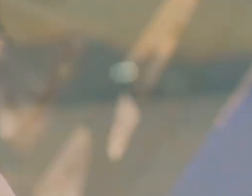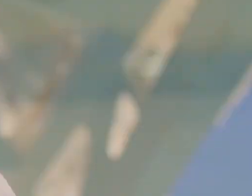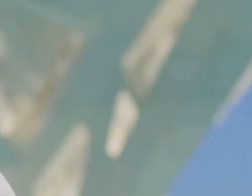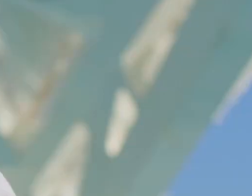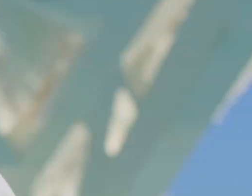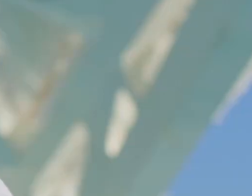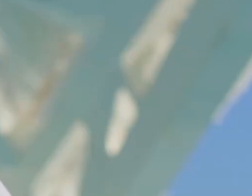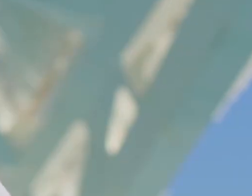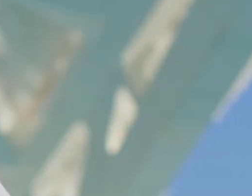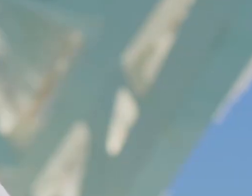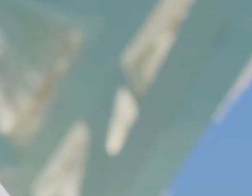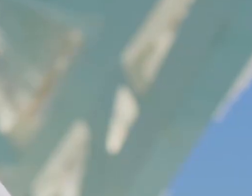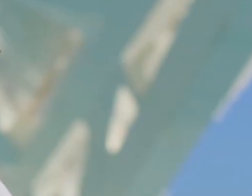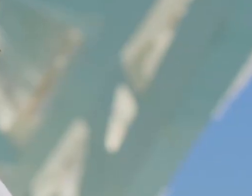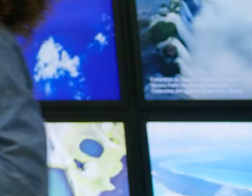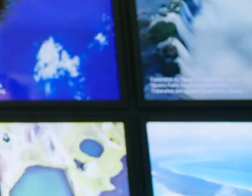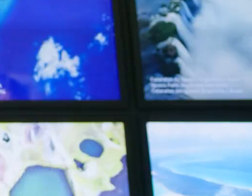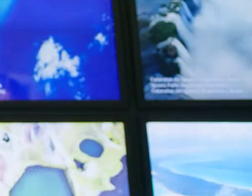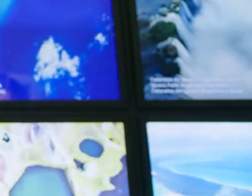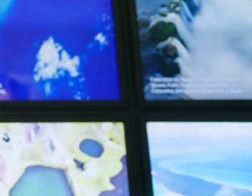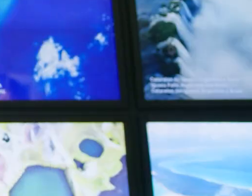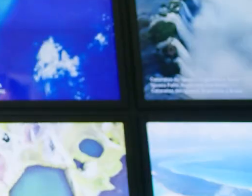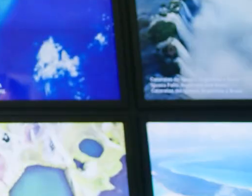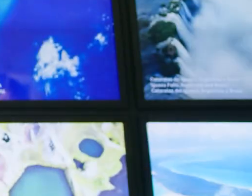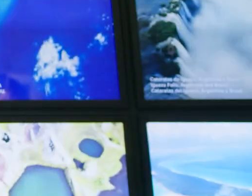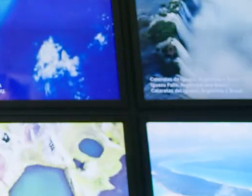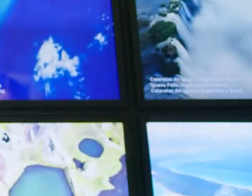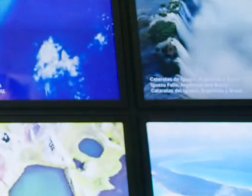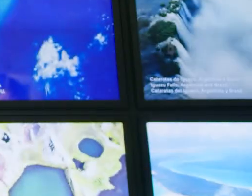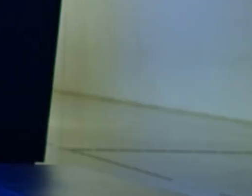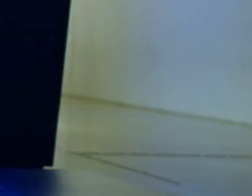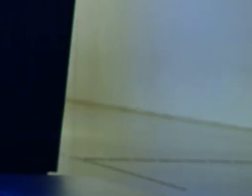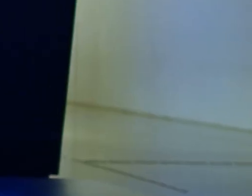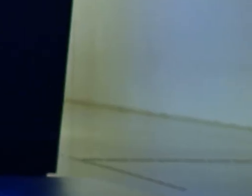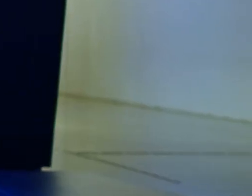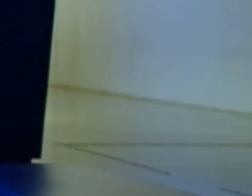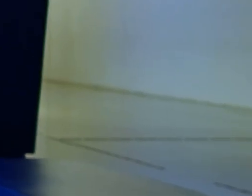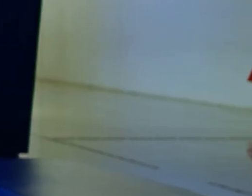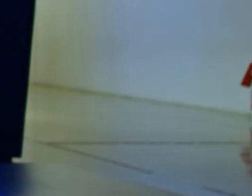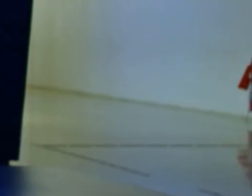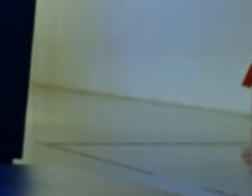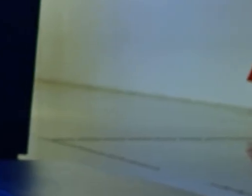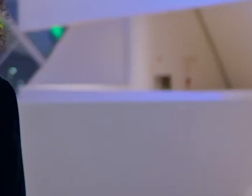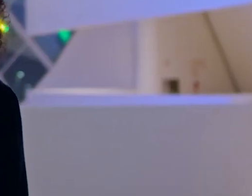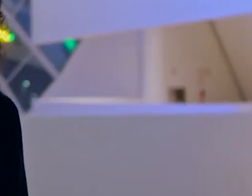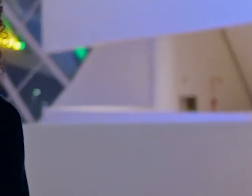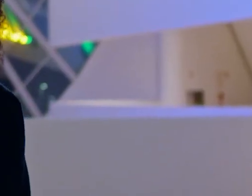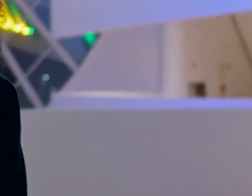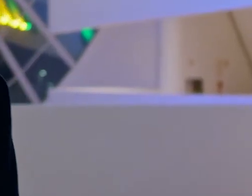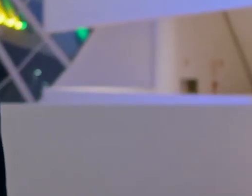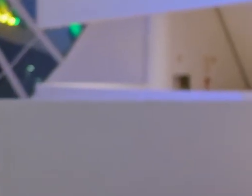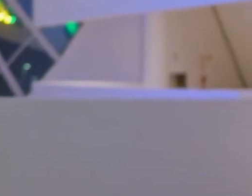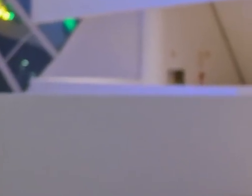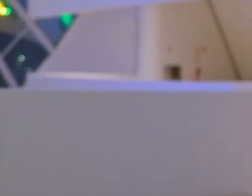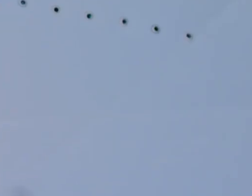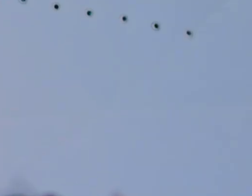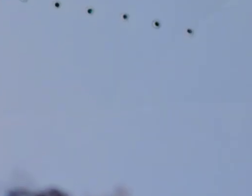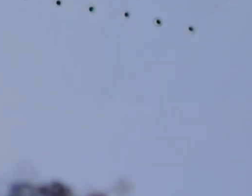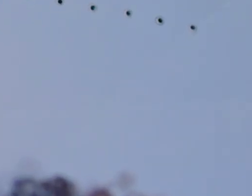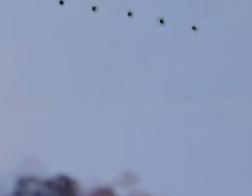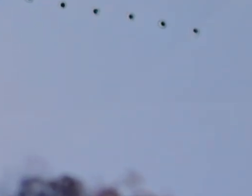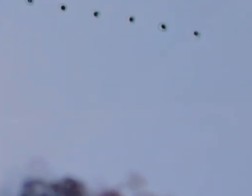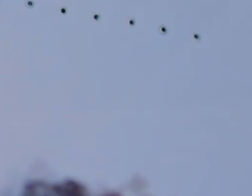o amanhã. No Museu do Amanhã, natureza e ciência se encontram para imaginar